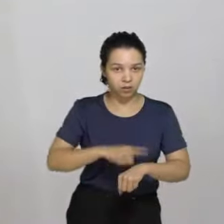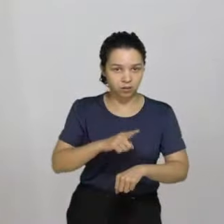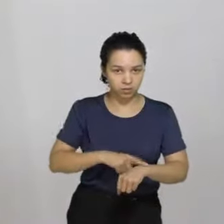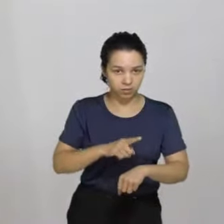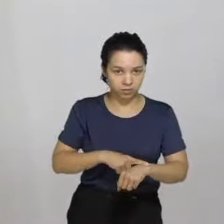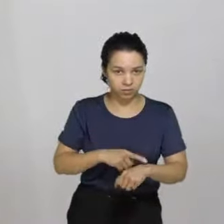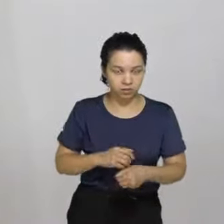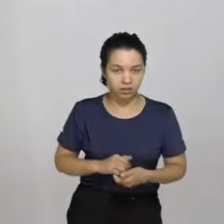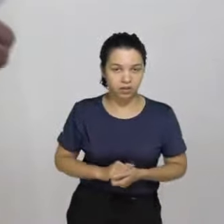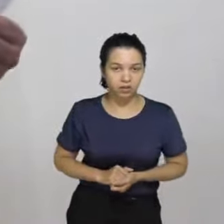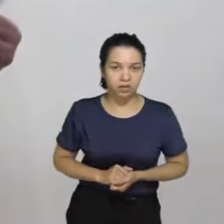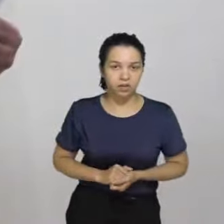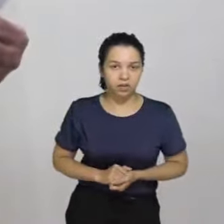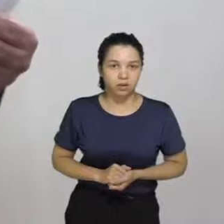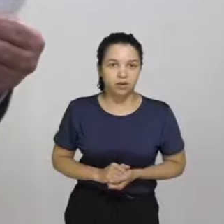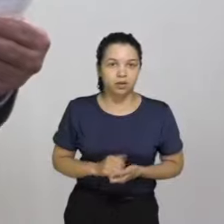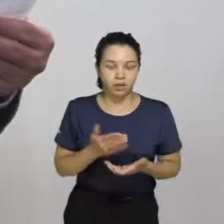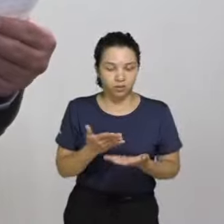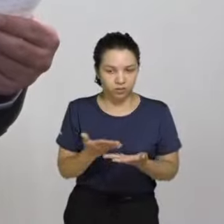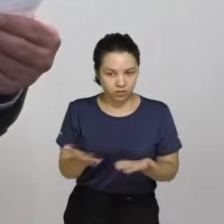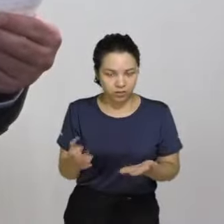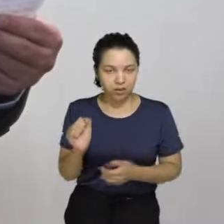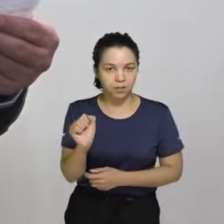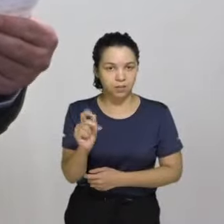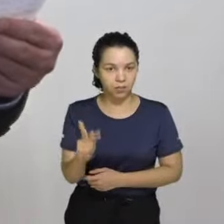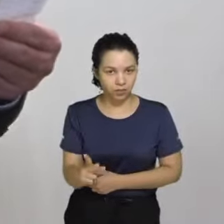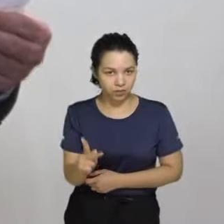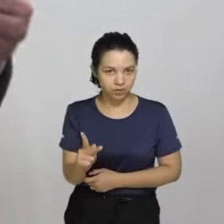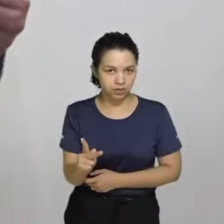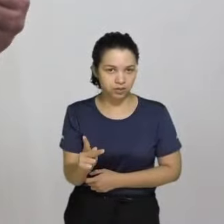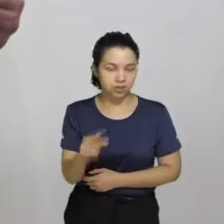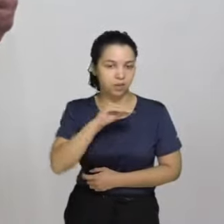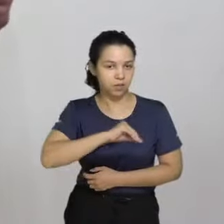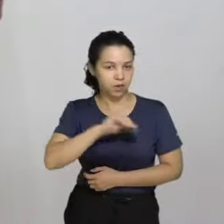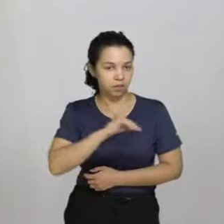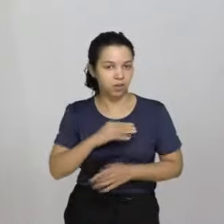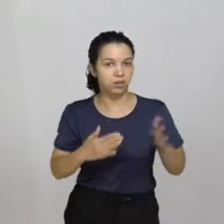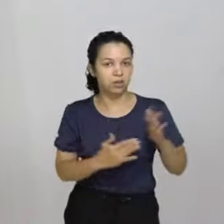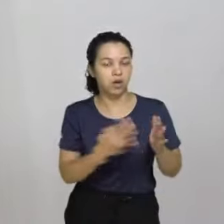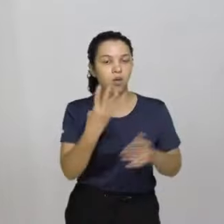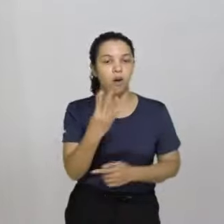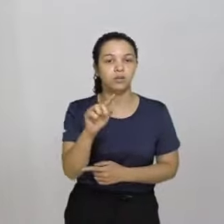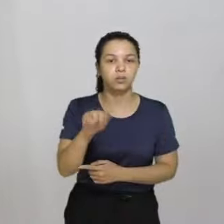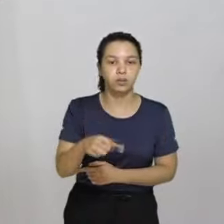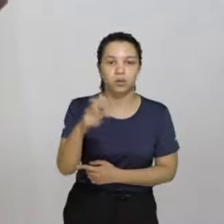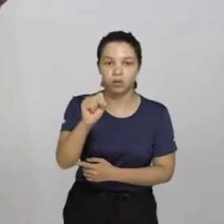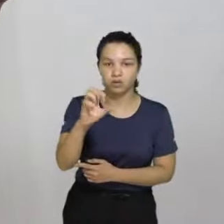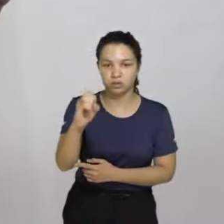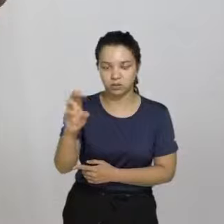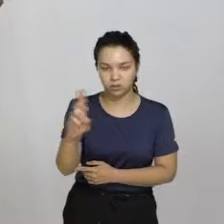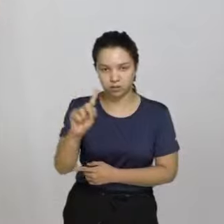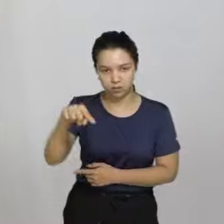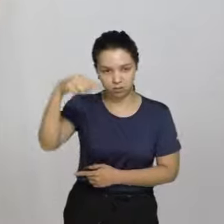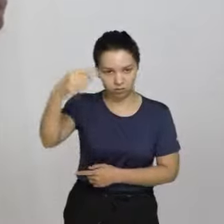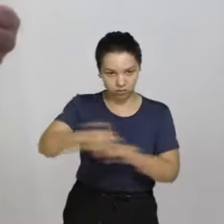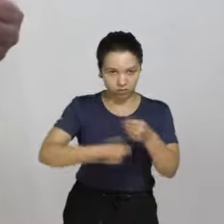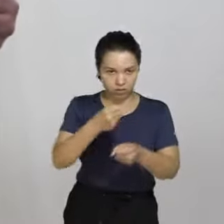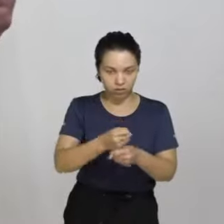presidente. Senhor aposentado que recebe R$ 4.800, irá descontar o ano que vem